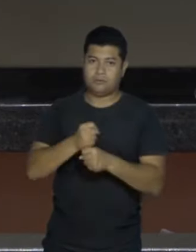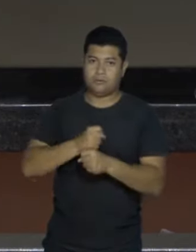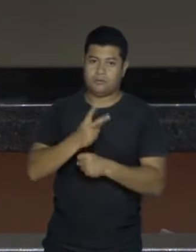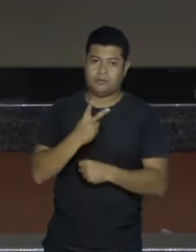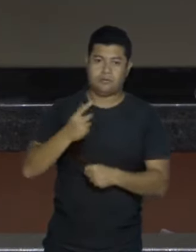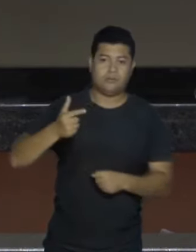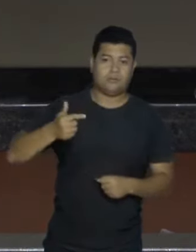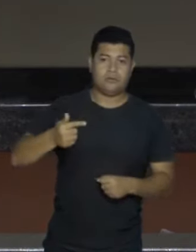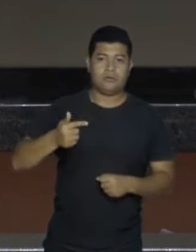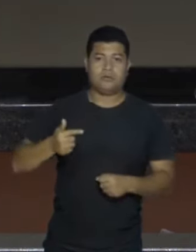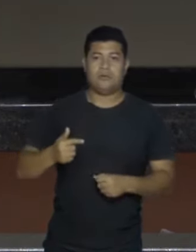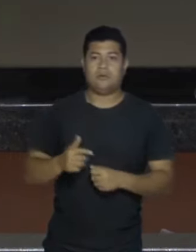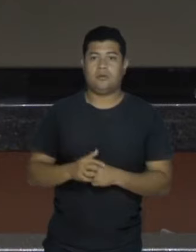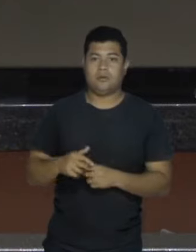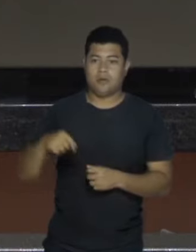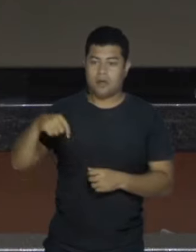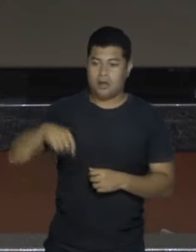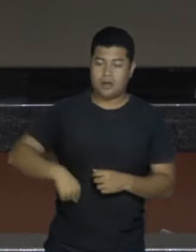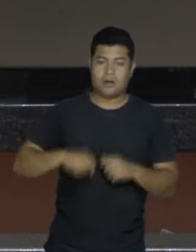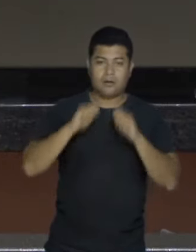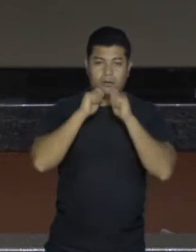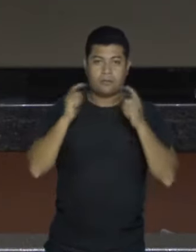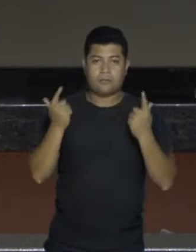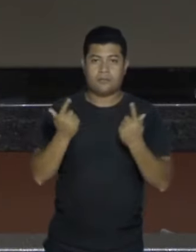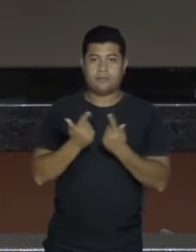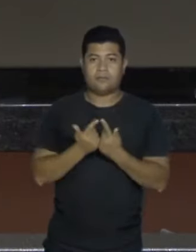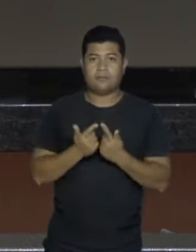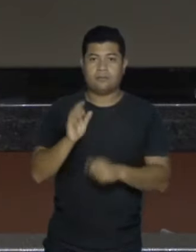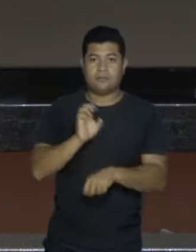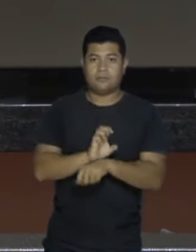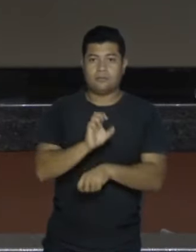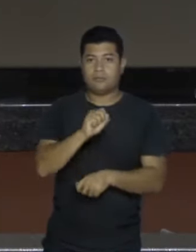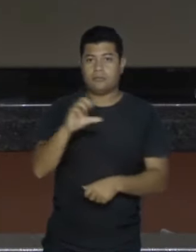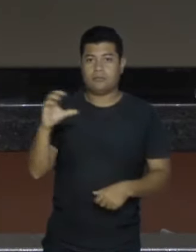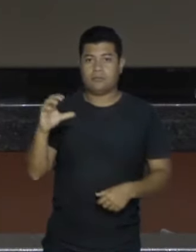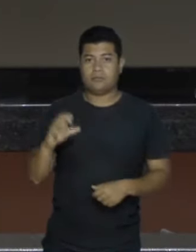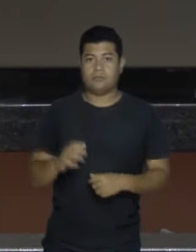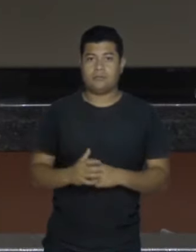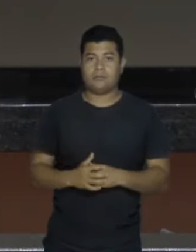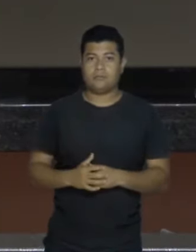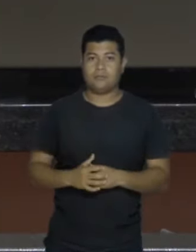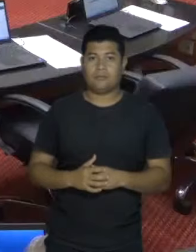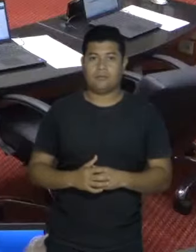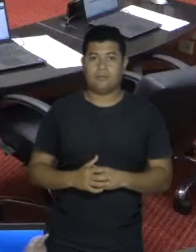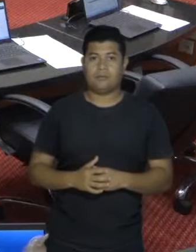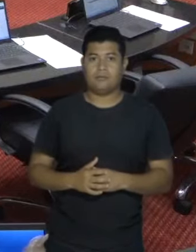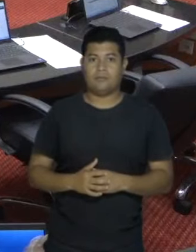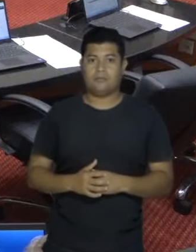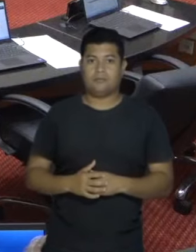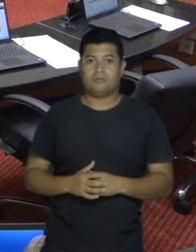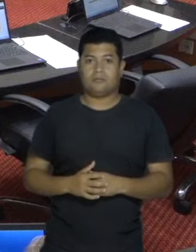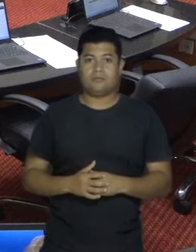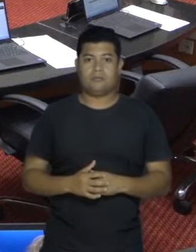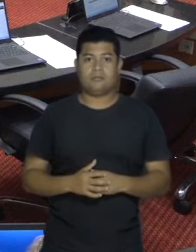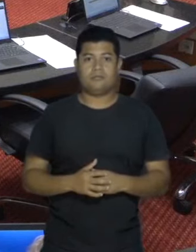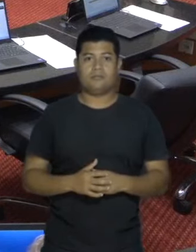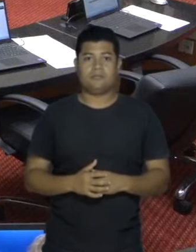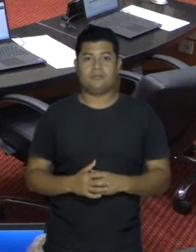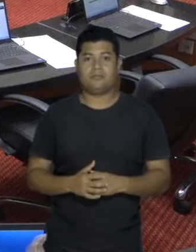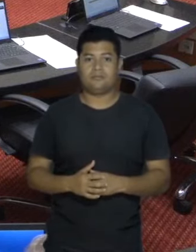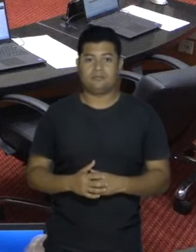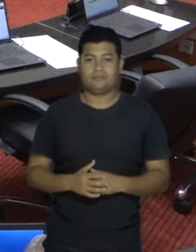serviços prestados na Assembleia Legislativa do Estado de Santa Catarina e tá todo charmoso de fachota lá nos